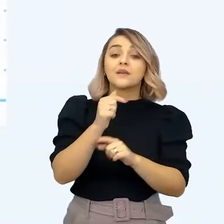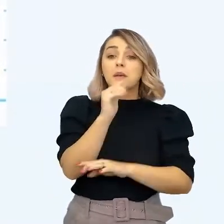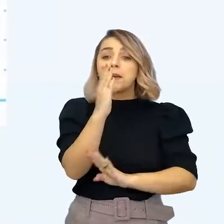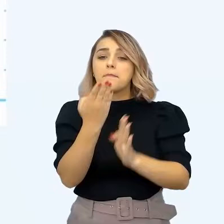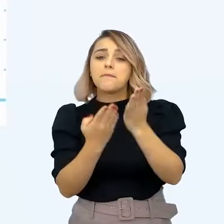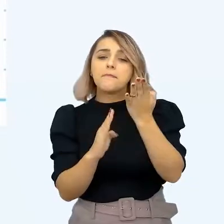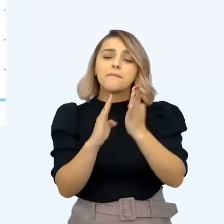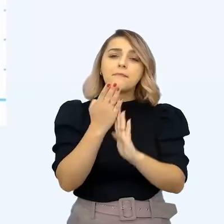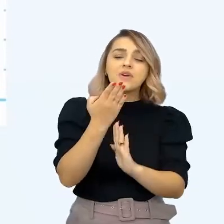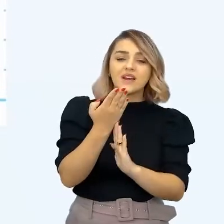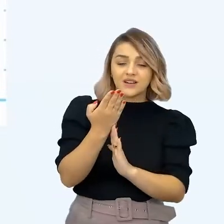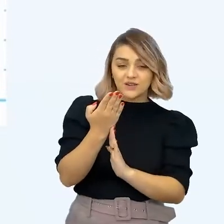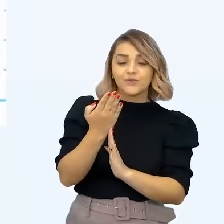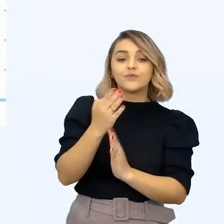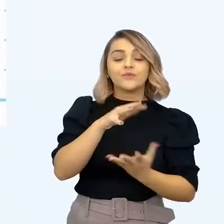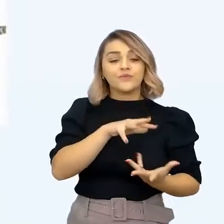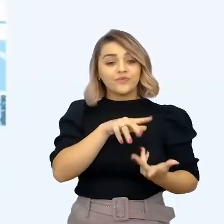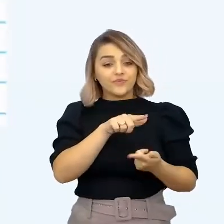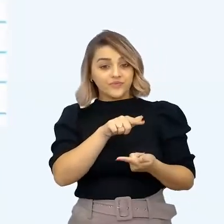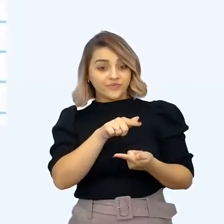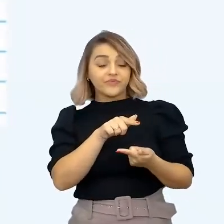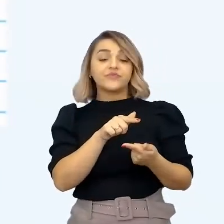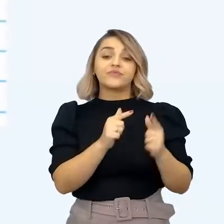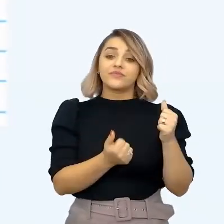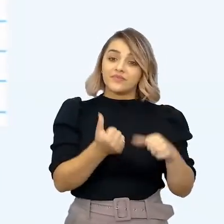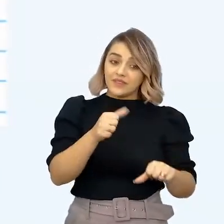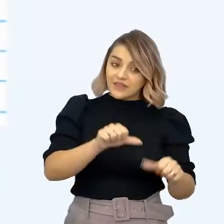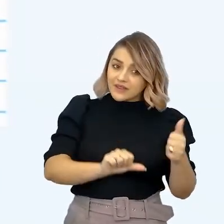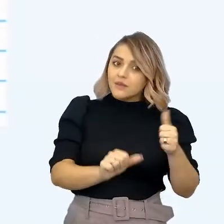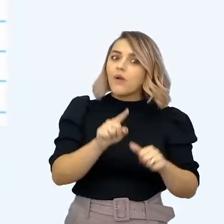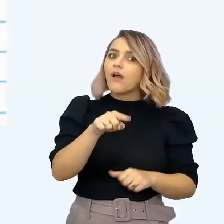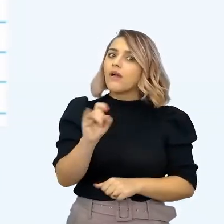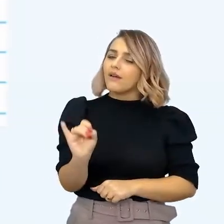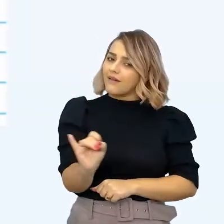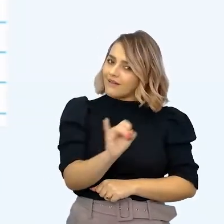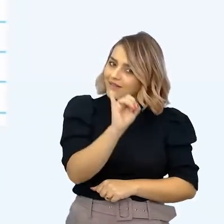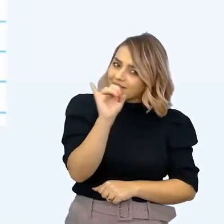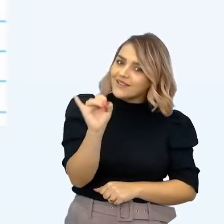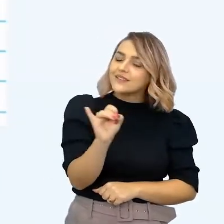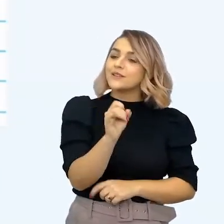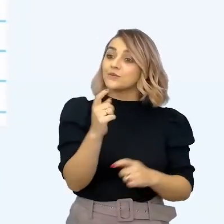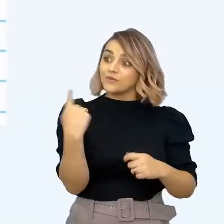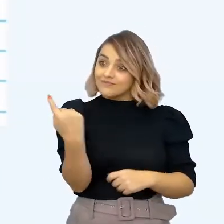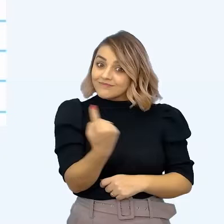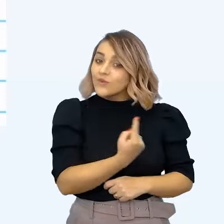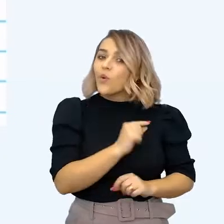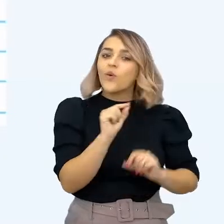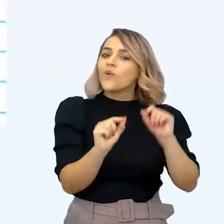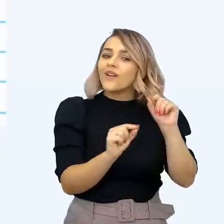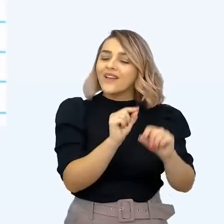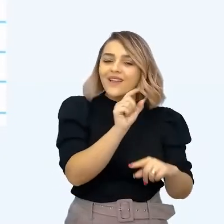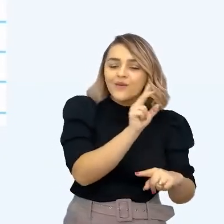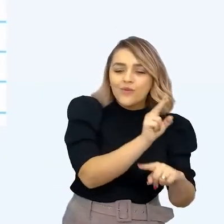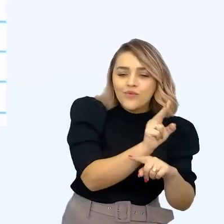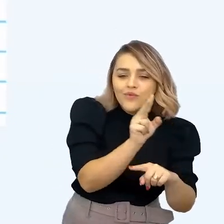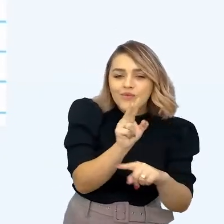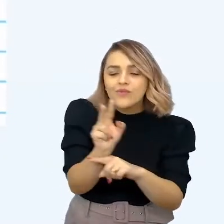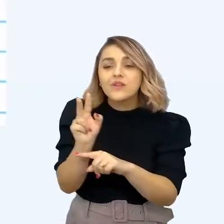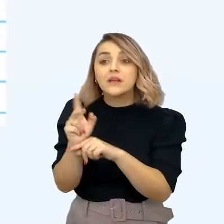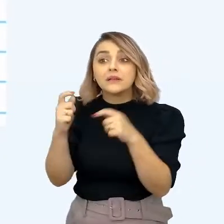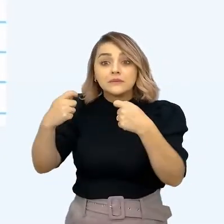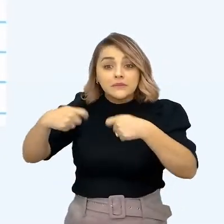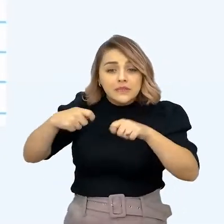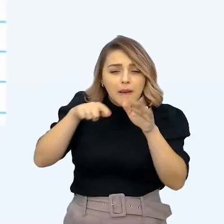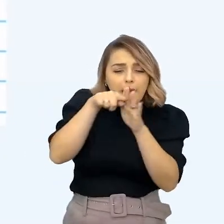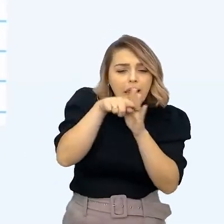o do carbono e o dos nutrientes. Pela sua importância, devemos protegê-lo. E para isso, é necessário um diagnóstico